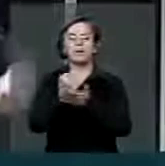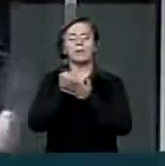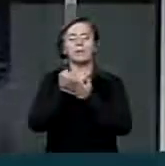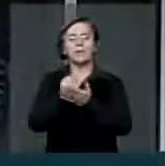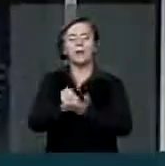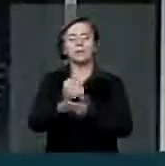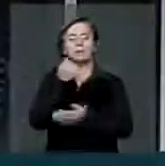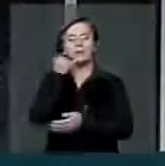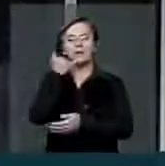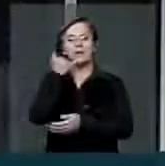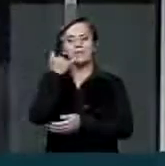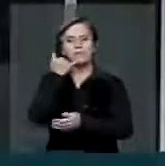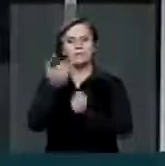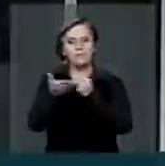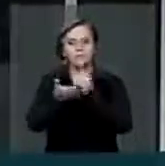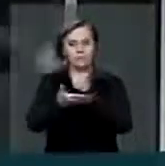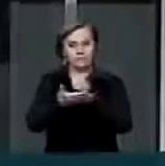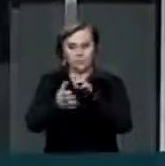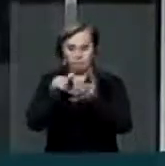para votar há muitos anos.